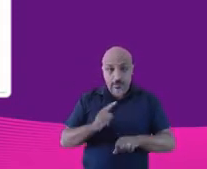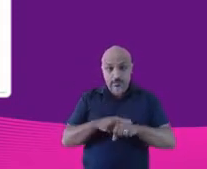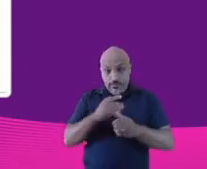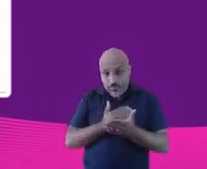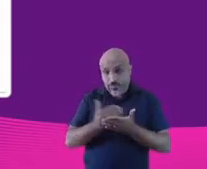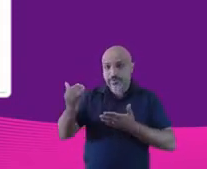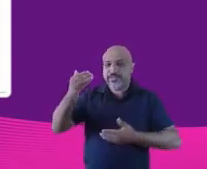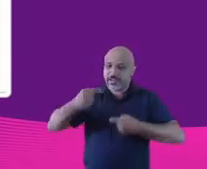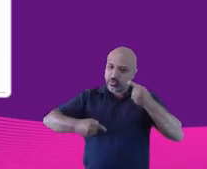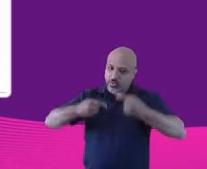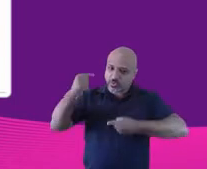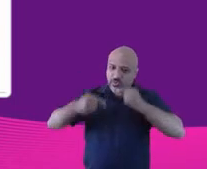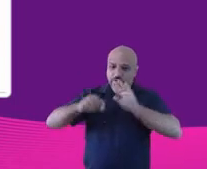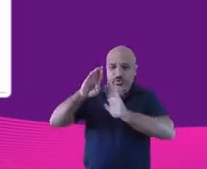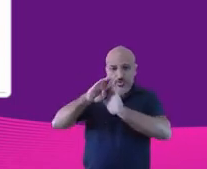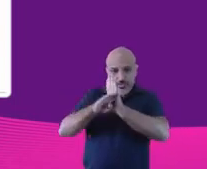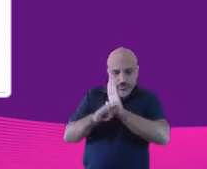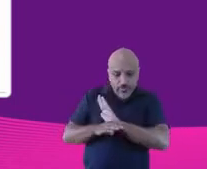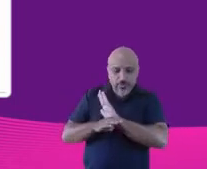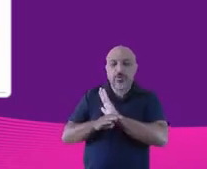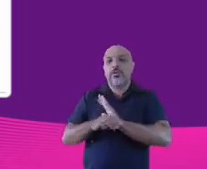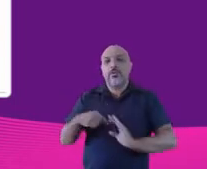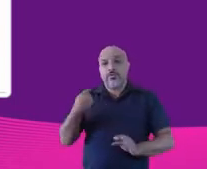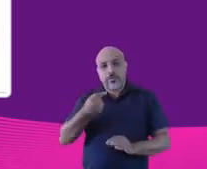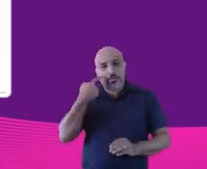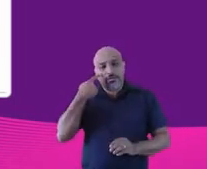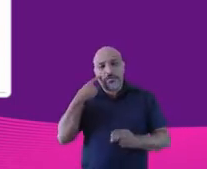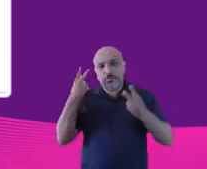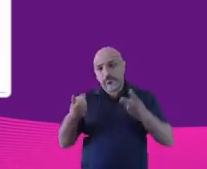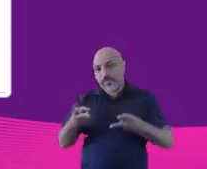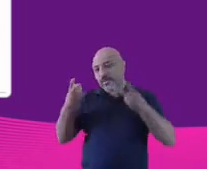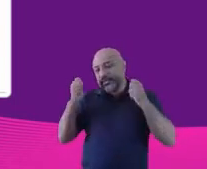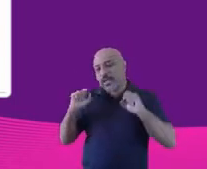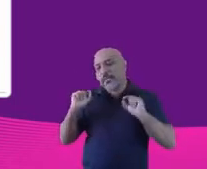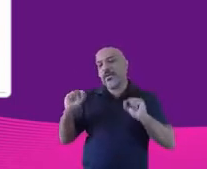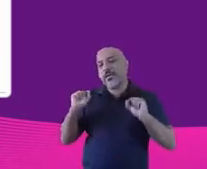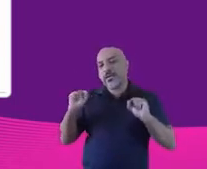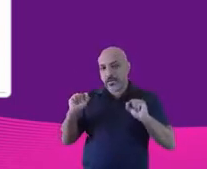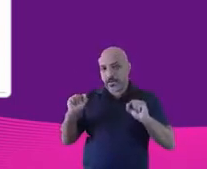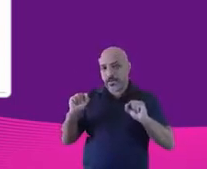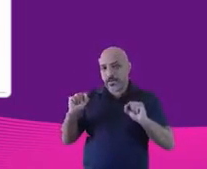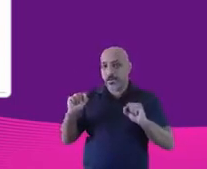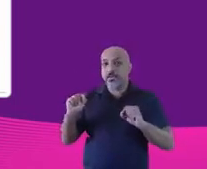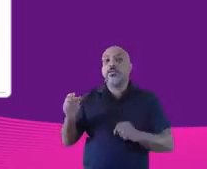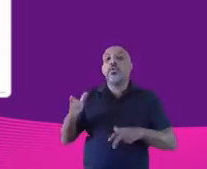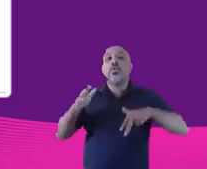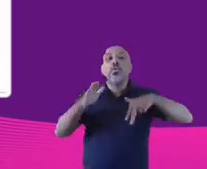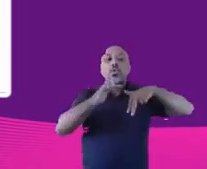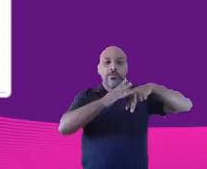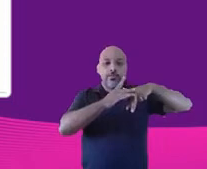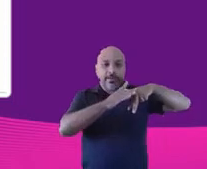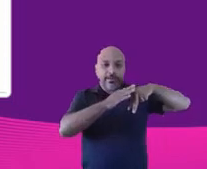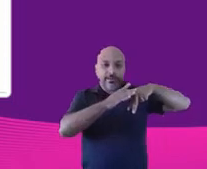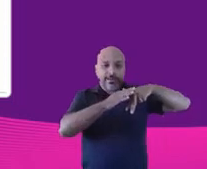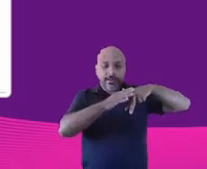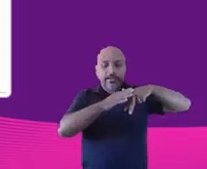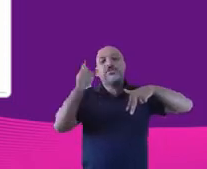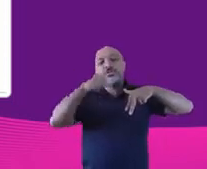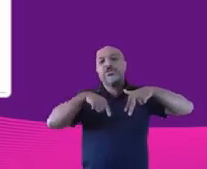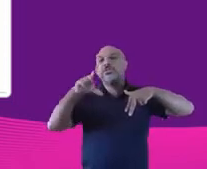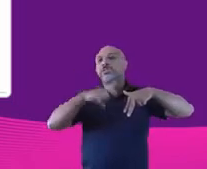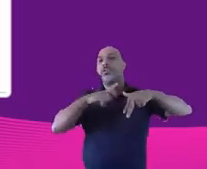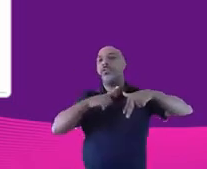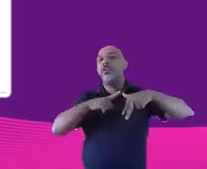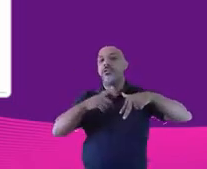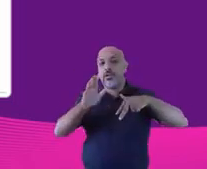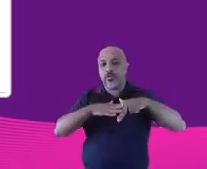dos protocolos, a gente vê que dos pacientes com mieloma múltiplo, por ele ter um